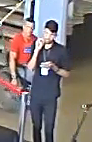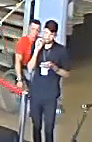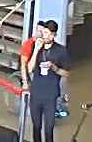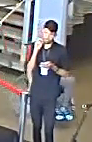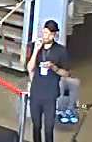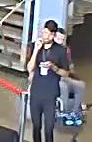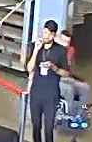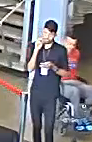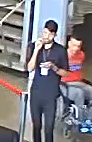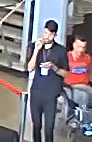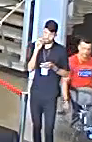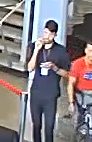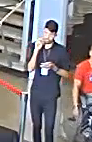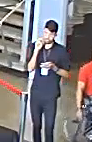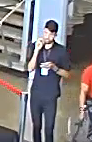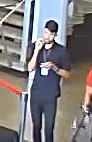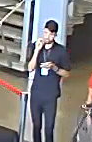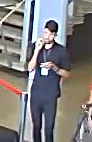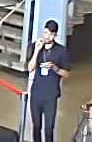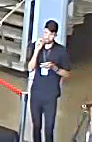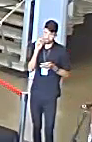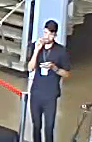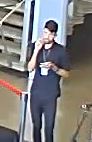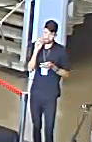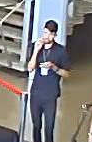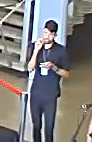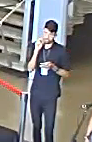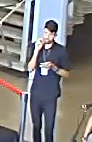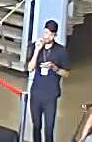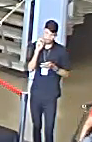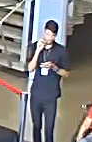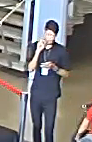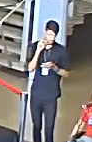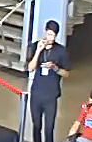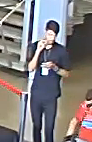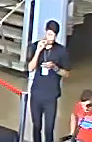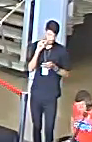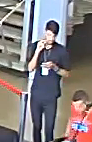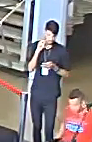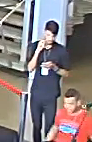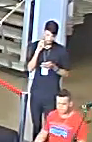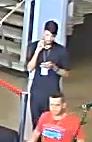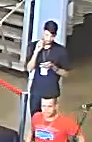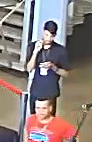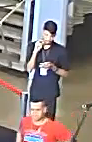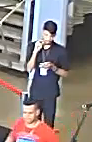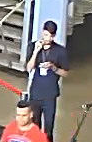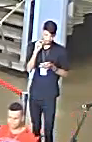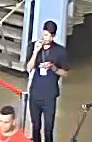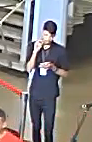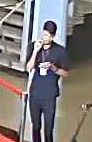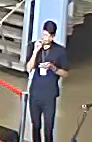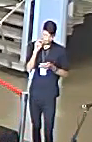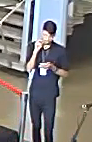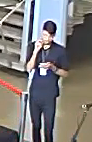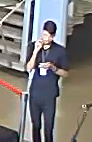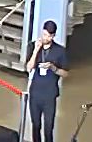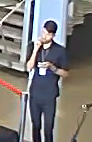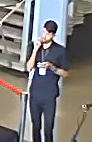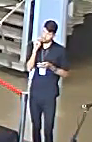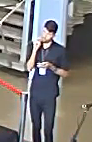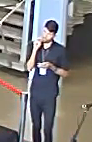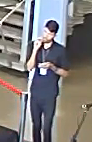executadas então assim eh eu acho que praticamente Senor Deputado eu não tenho assim eh hoje o